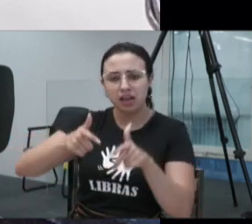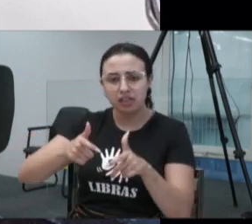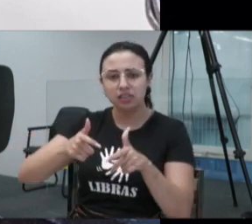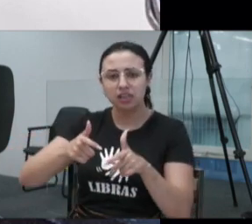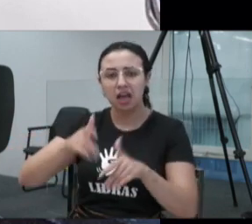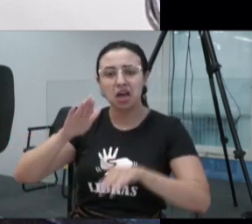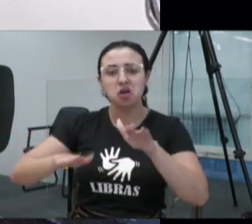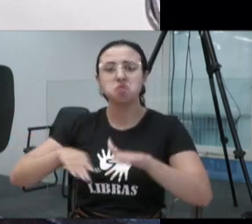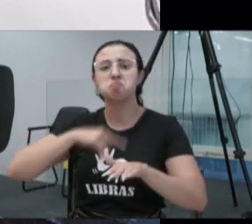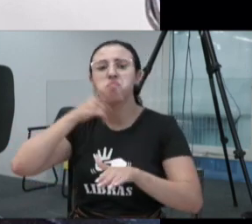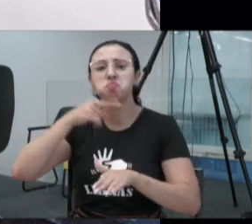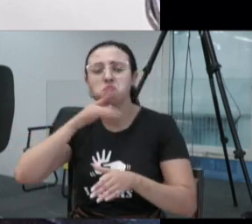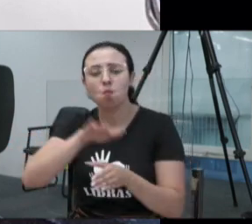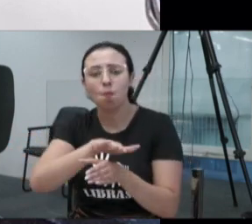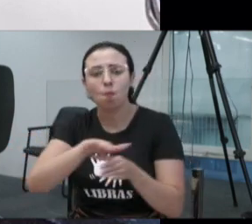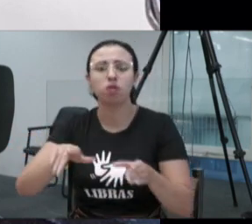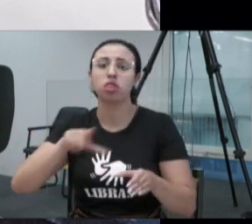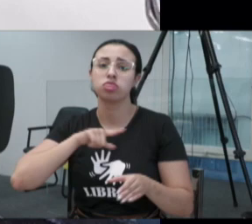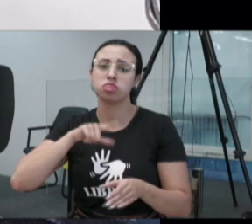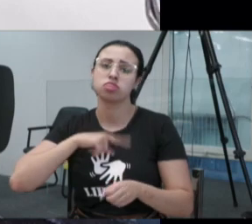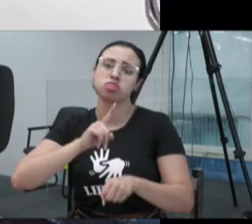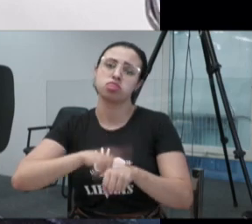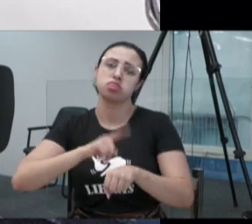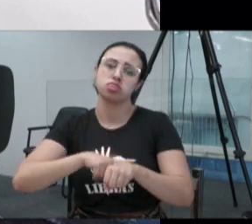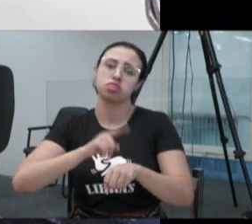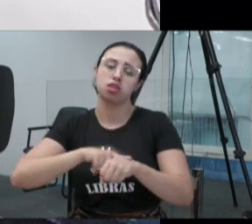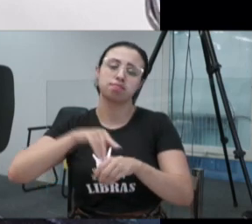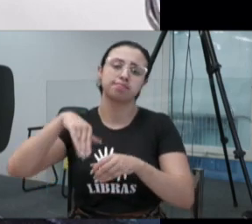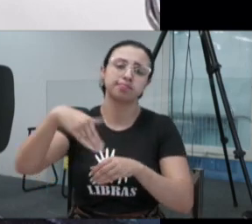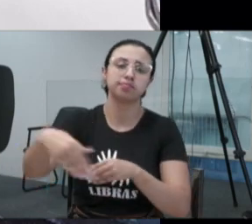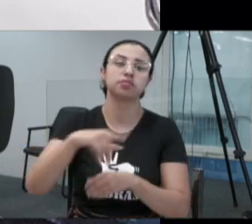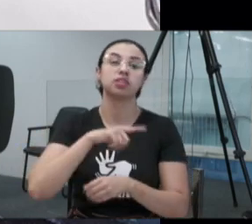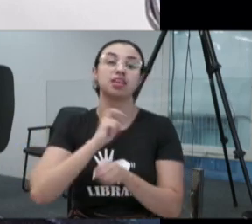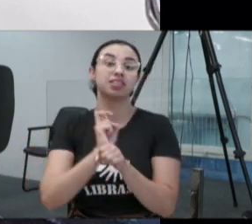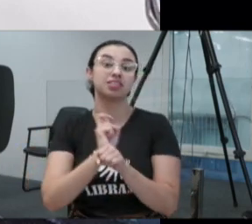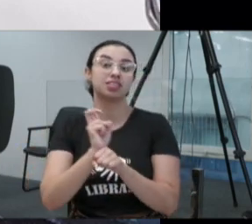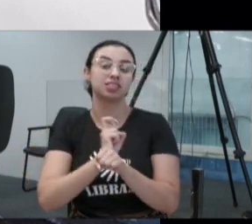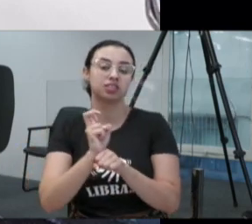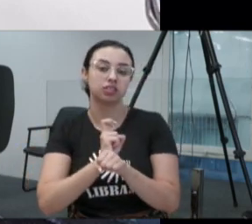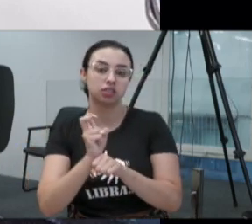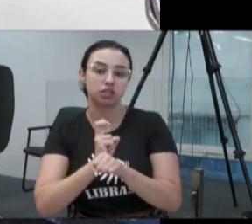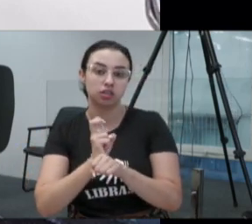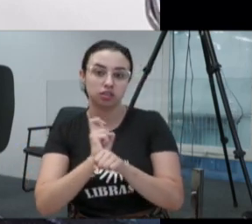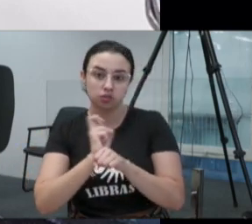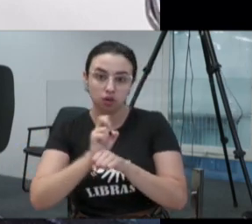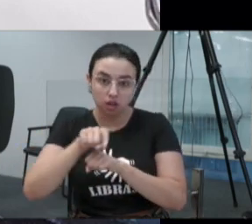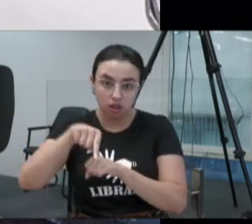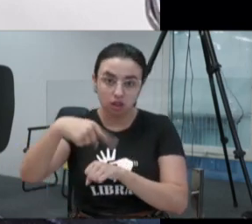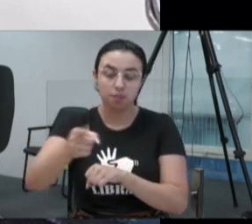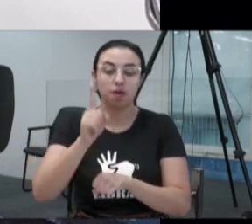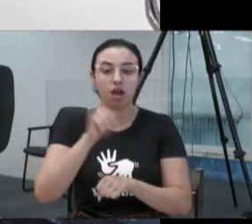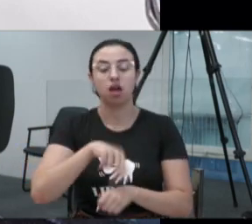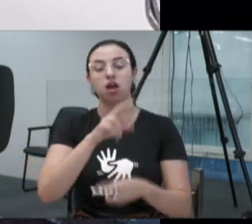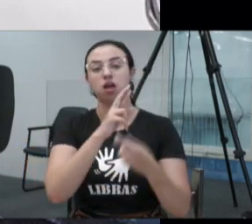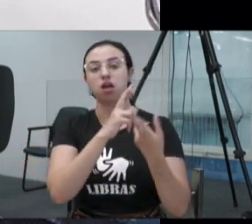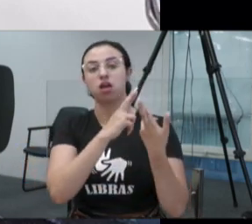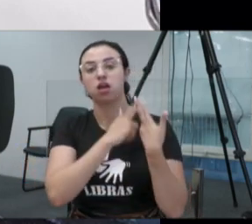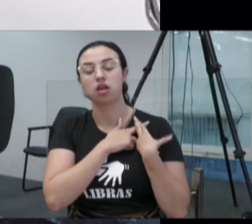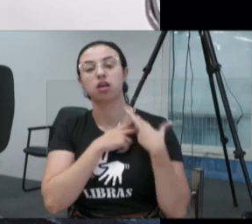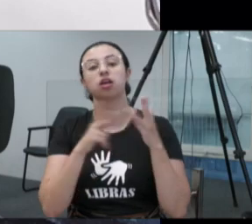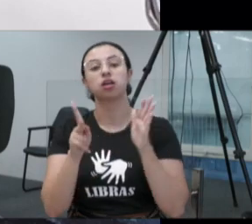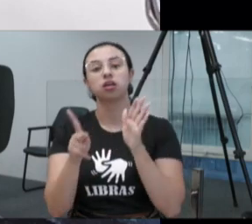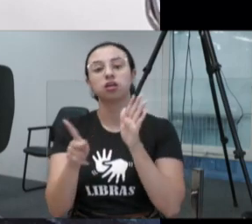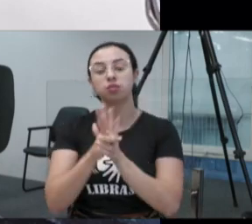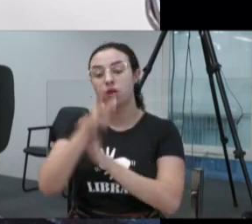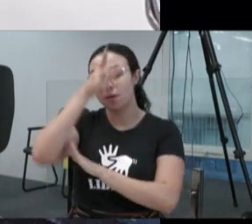Copasa, ela tem um prazo de garantia de validade, né, que é de 5 anos. Passou disso, a responsabilidade já fica